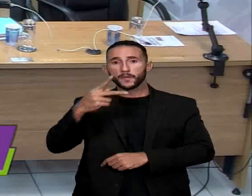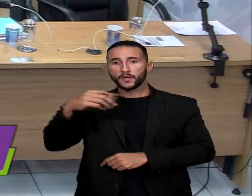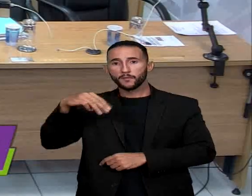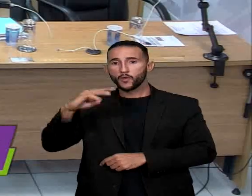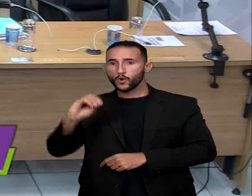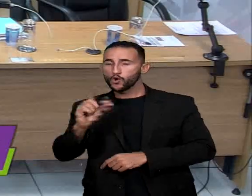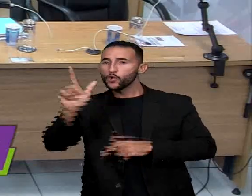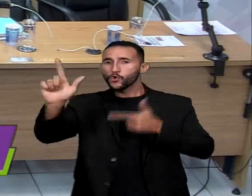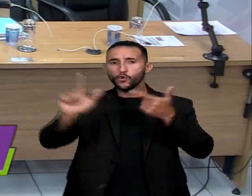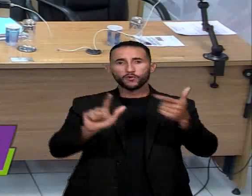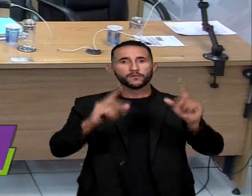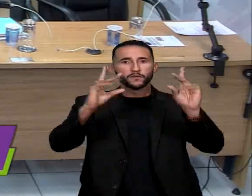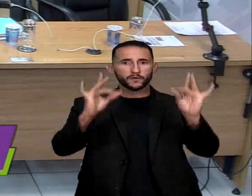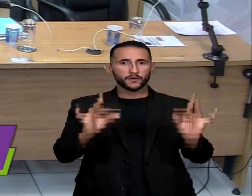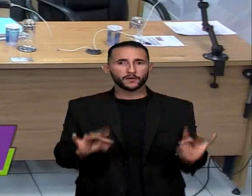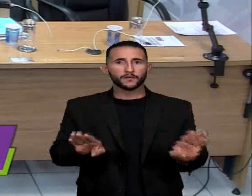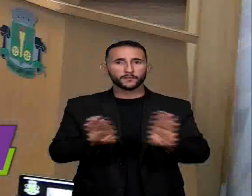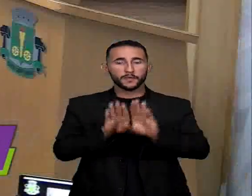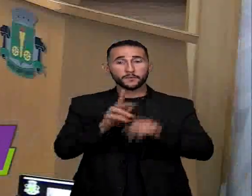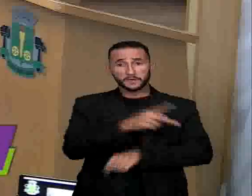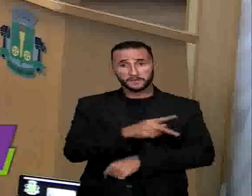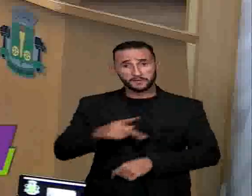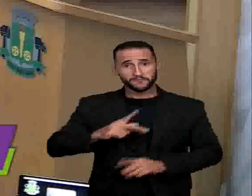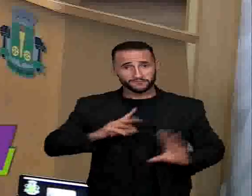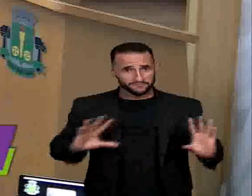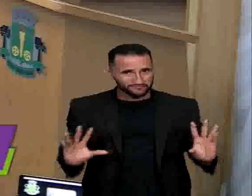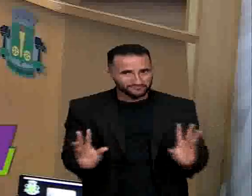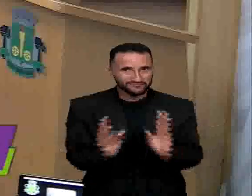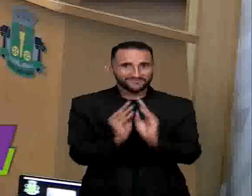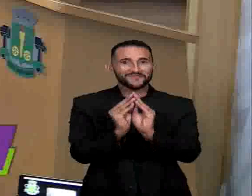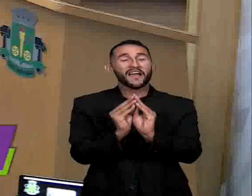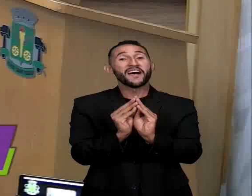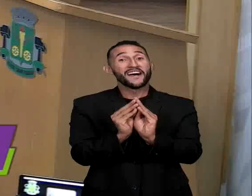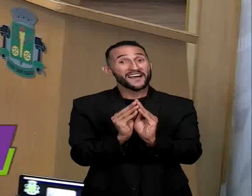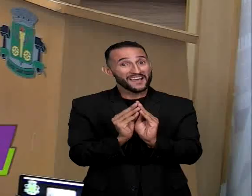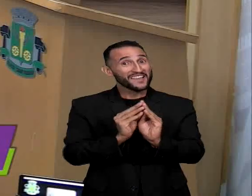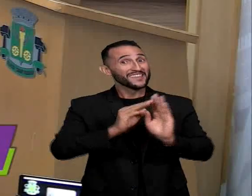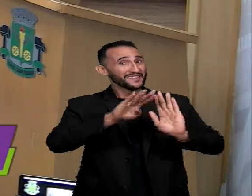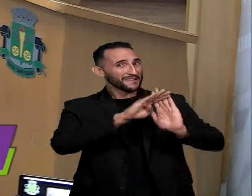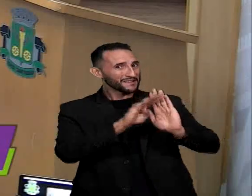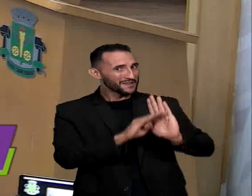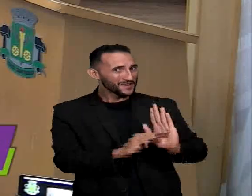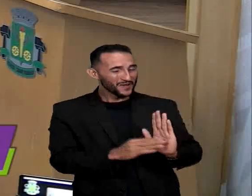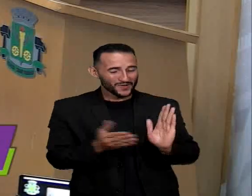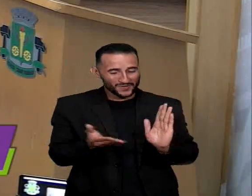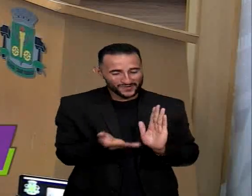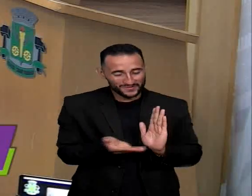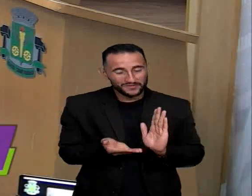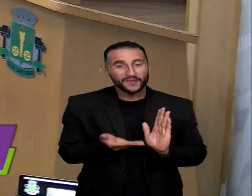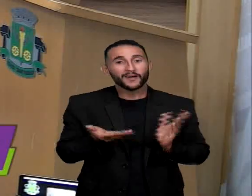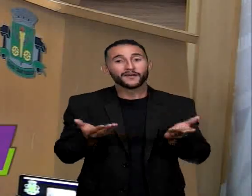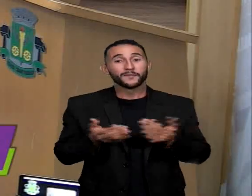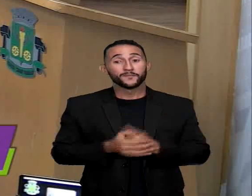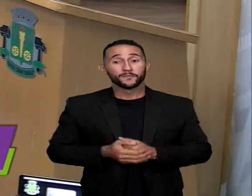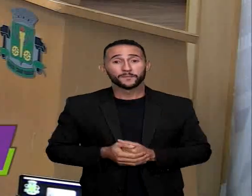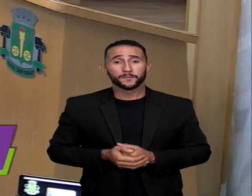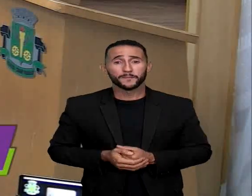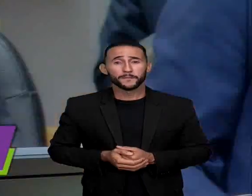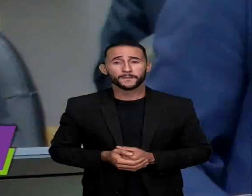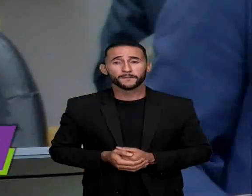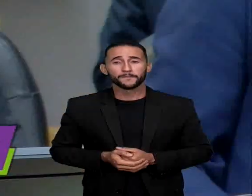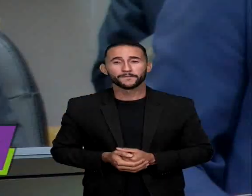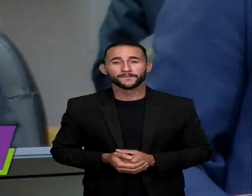outras providências senhor presidente são estas as as matérias do dia de hoje convido